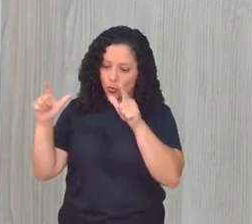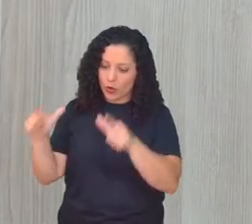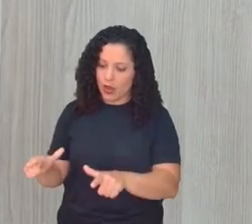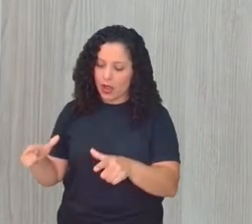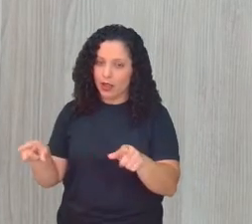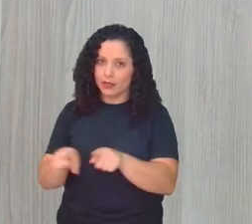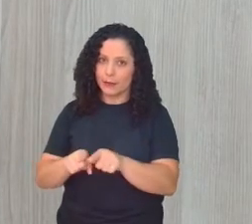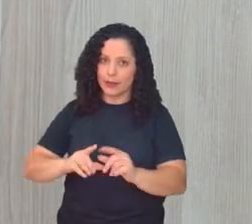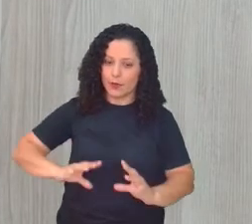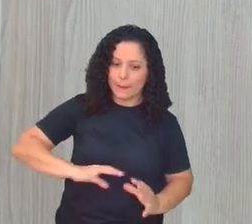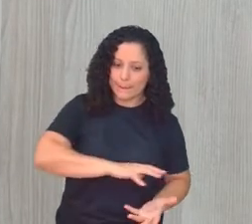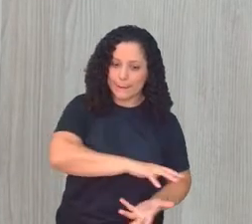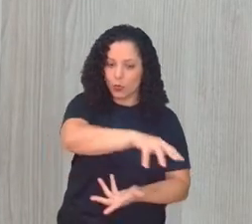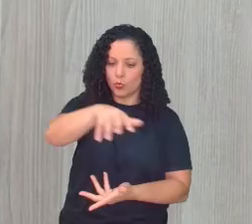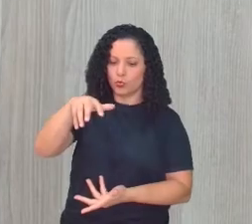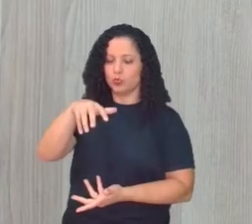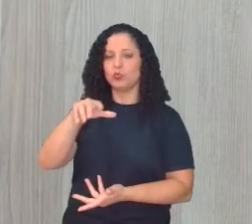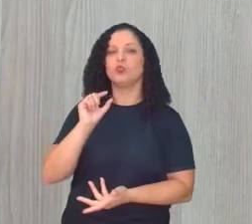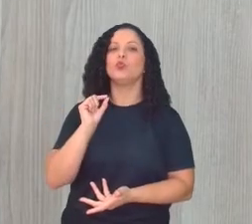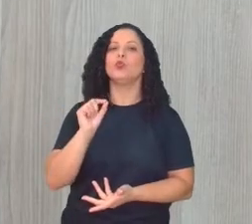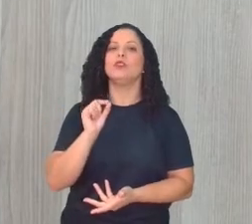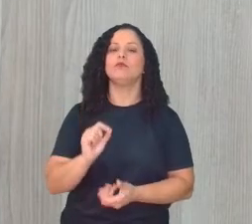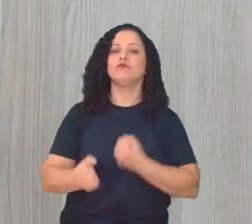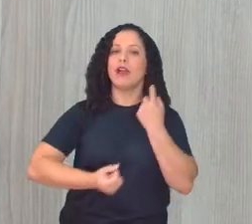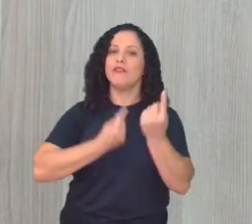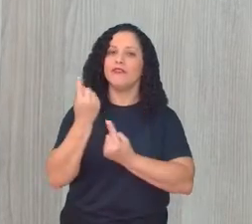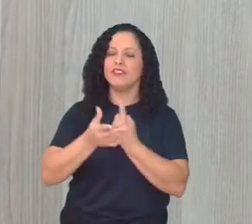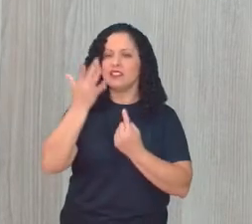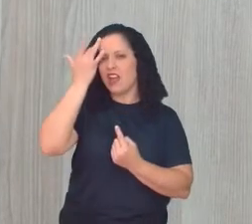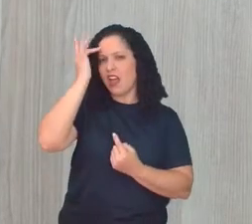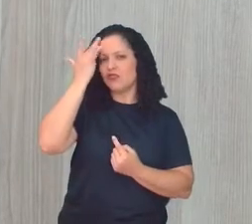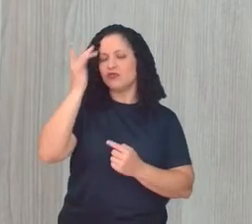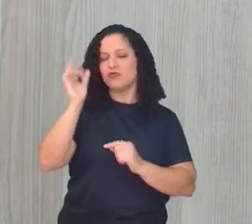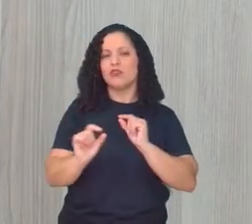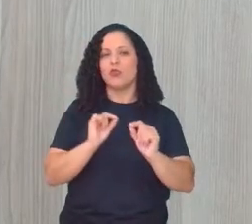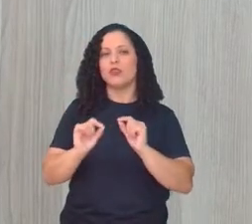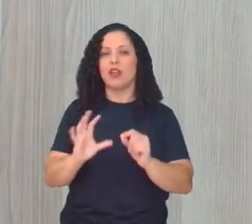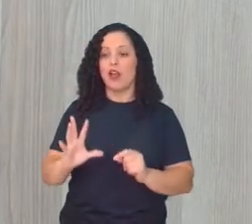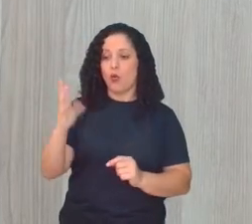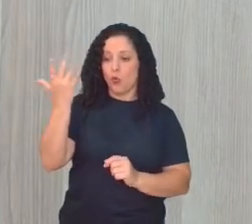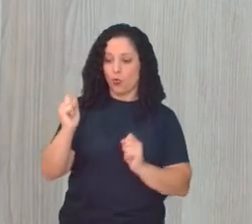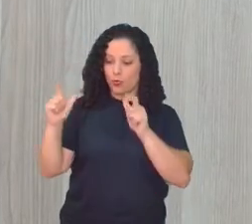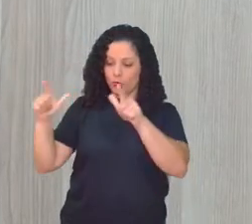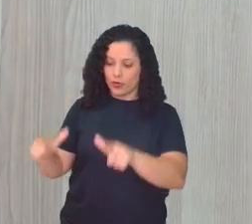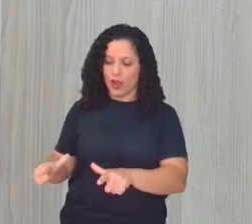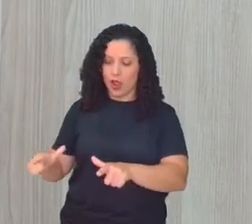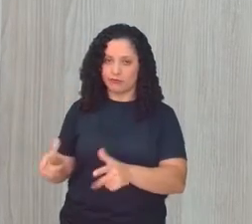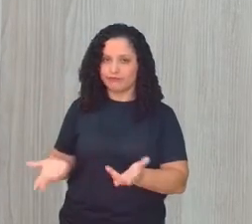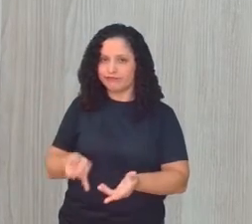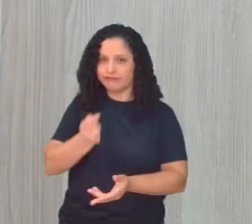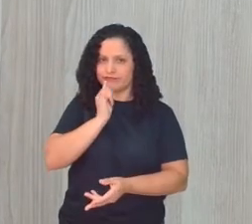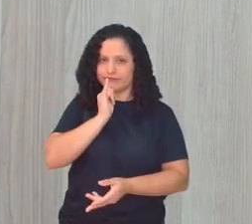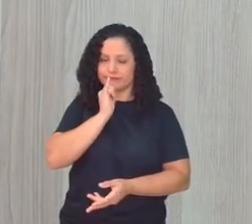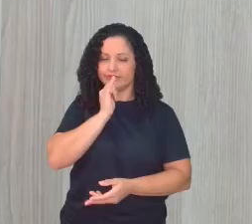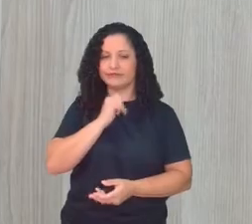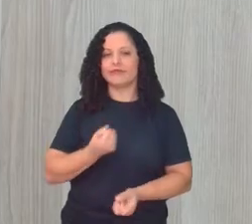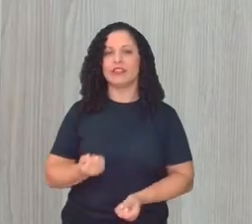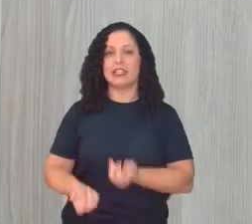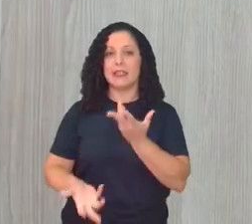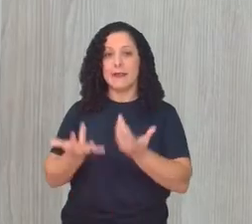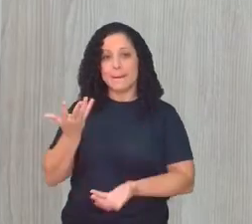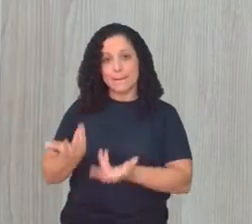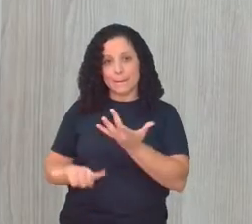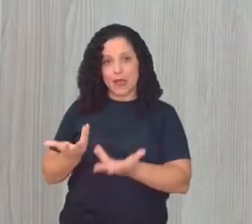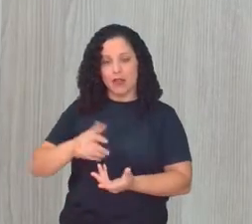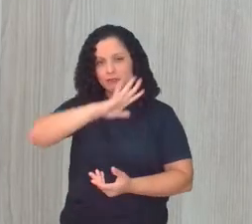partir da Sim, geografia. sim, Diz aí sim. para Porque eles. muitas vezes a gente acha que o simples ato que está acontecendo em determinado local, por exemplo, queimada lá